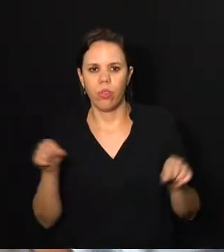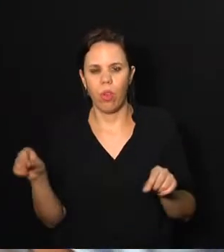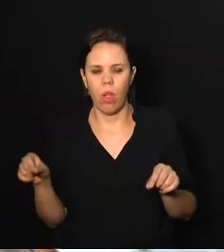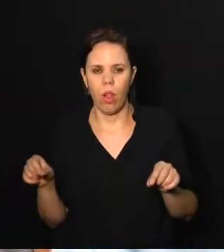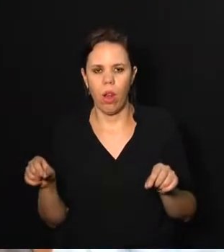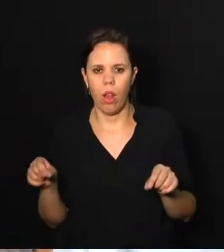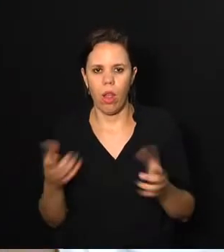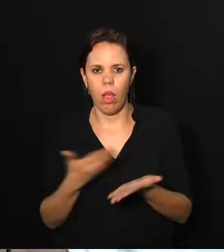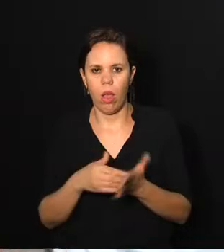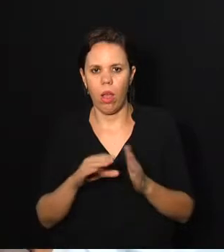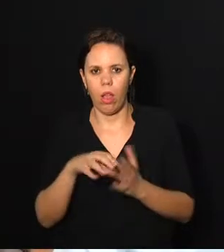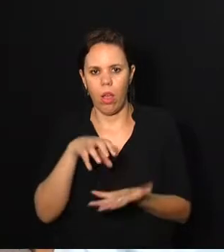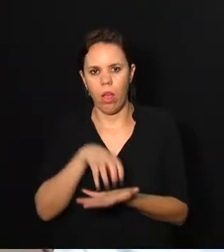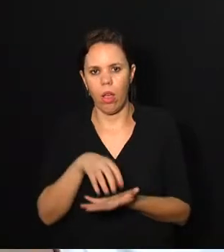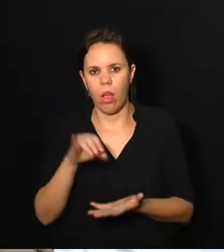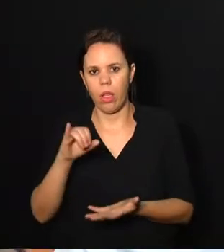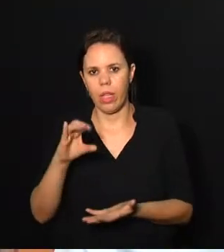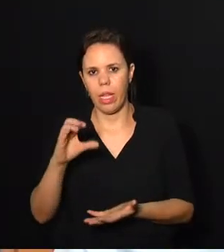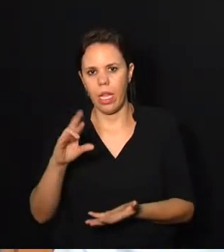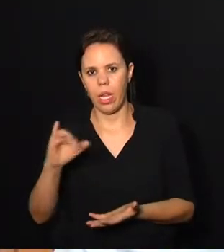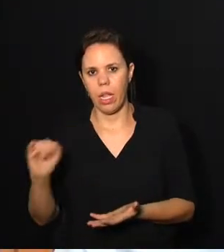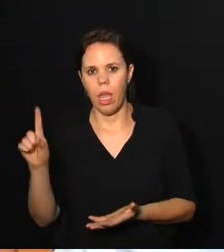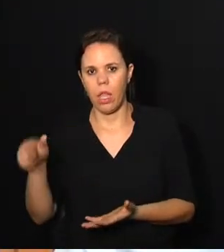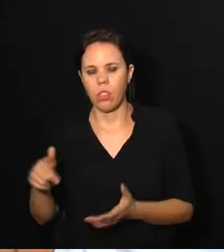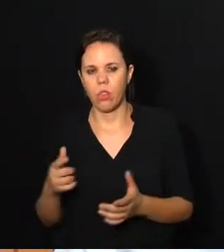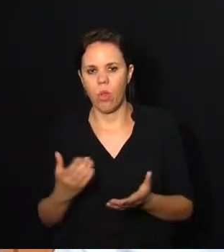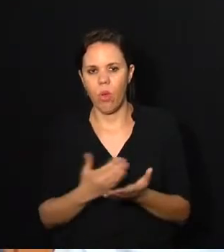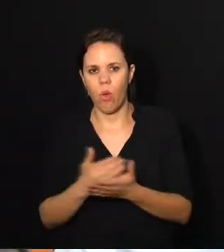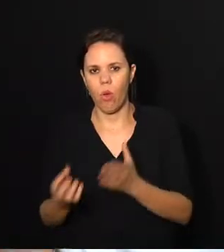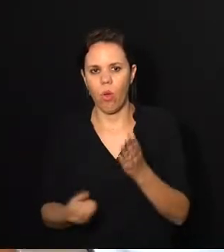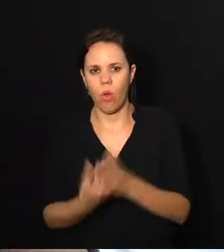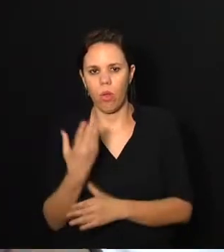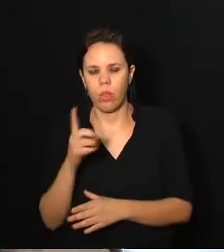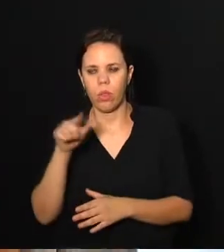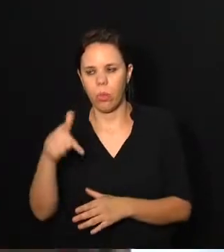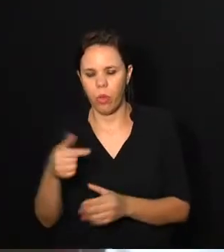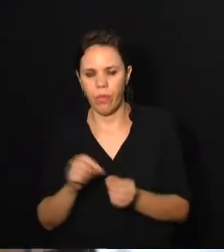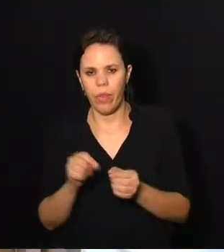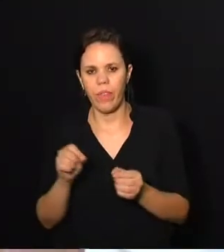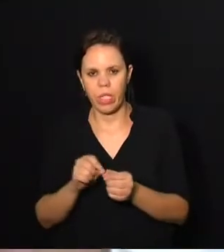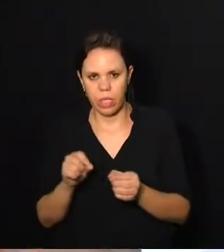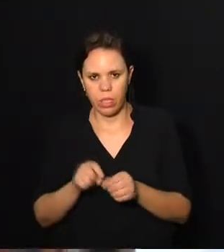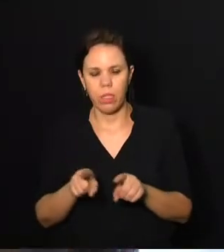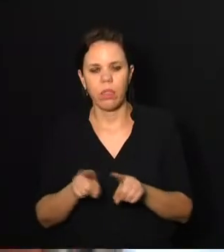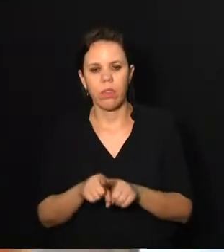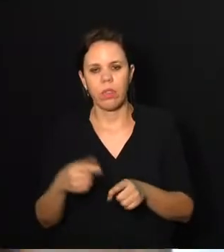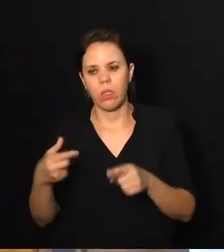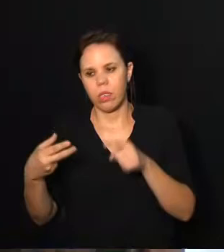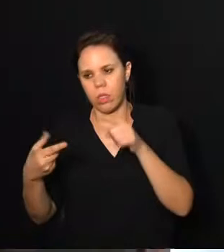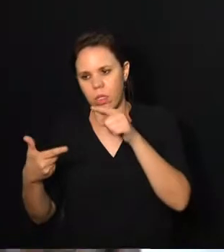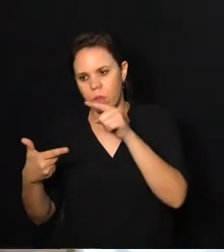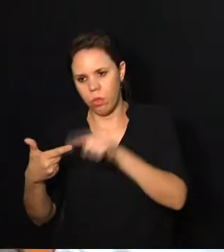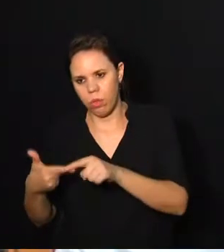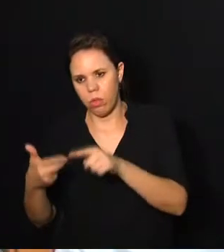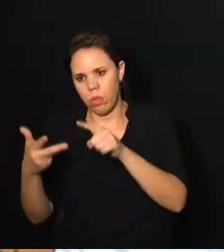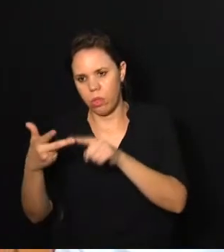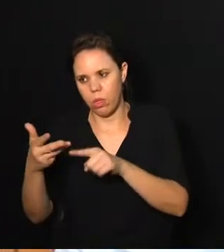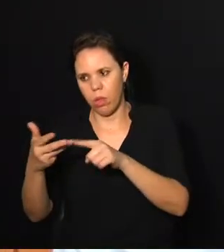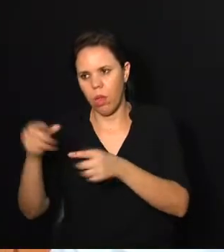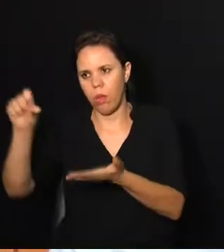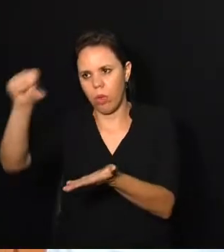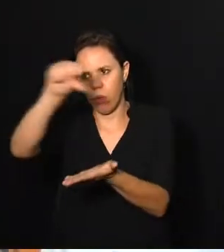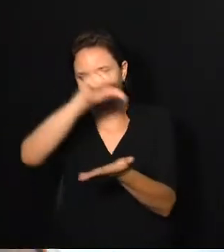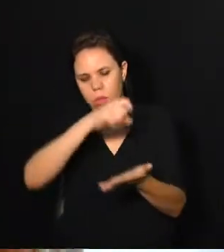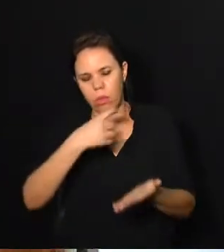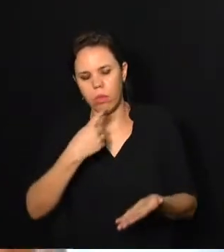o Jardim Icaraí é apenas um embrião. Né? Depois nós vamos, na segunda, na terceira, tudo demanda um